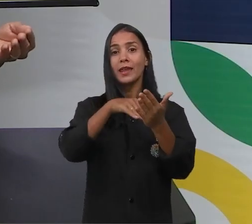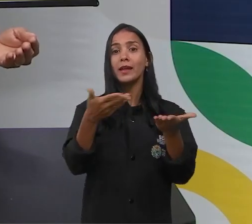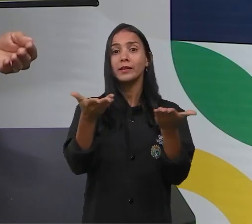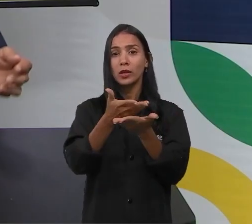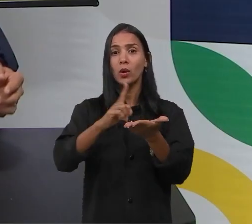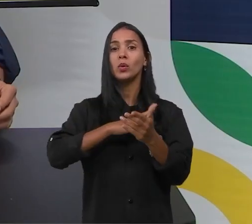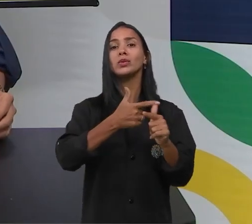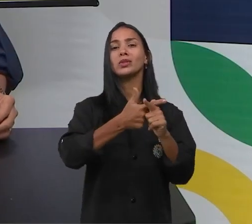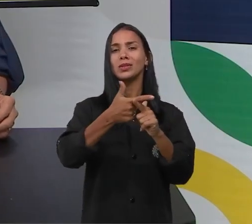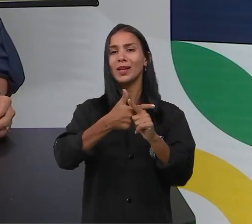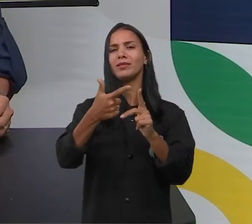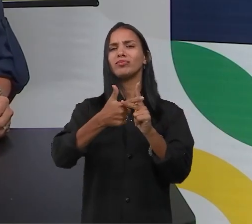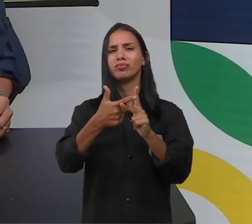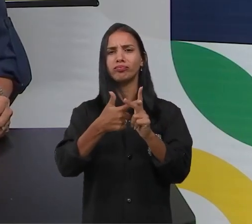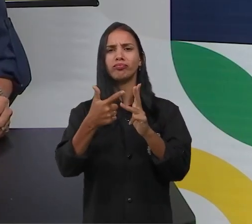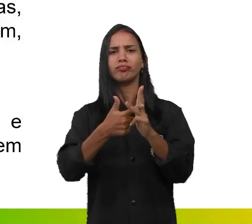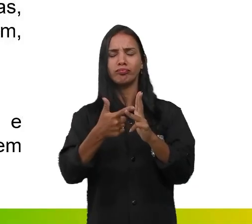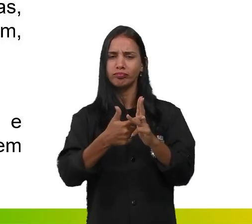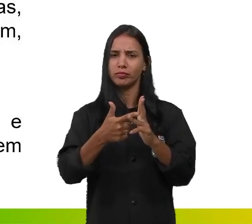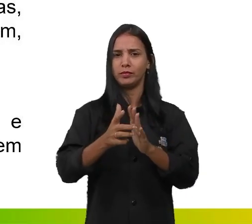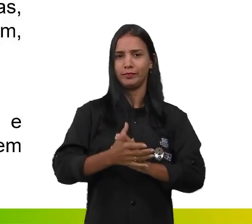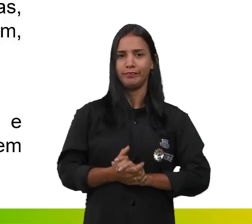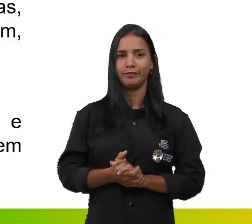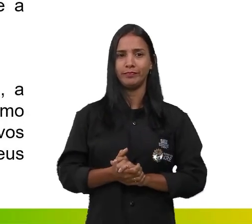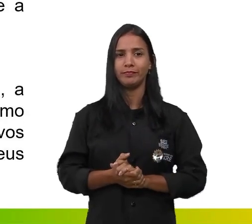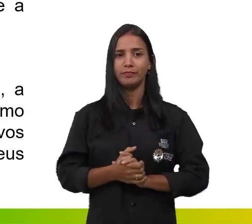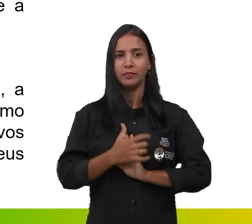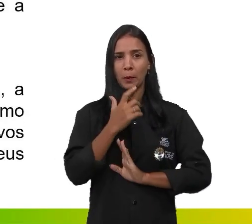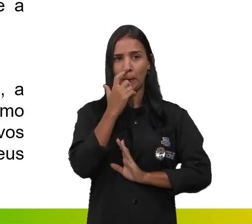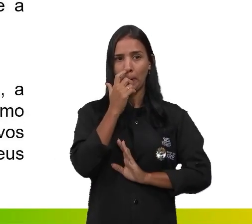até os nossos dias. Muito bem.